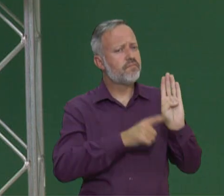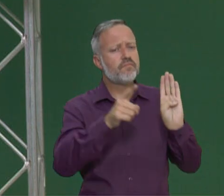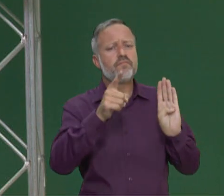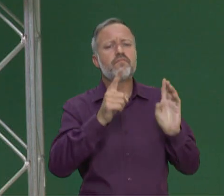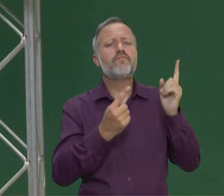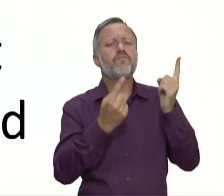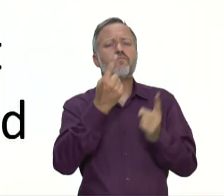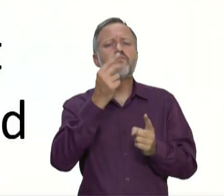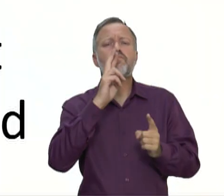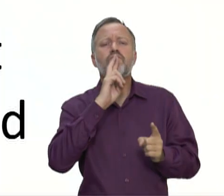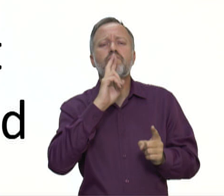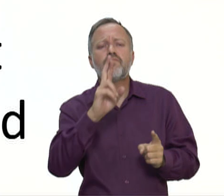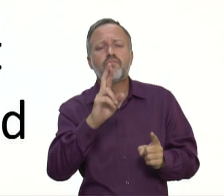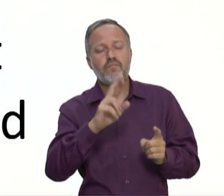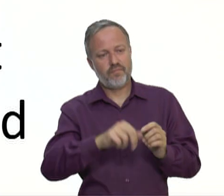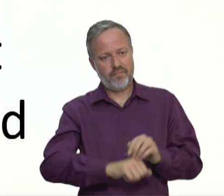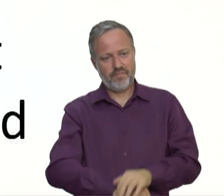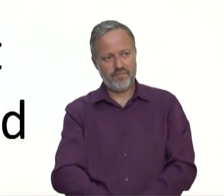você responder.